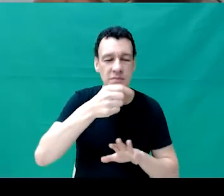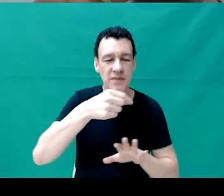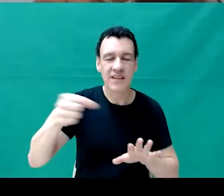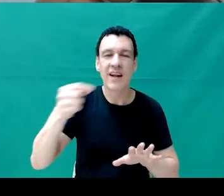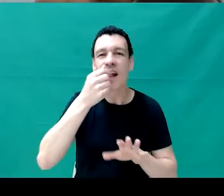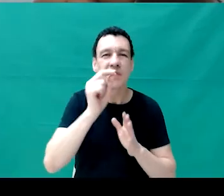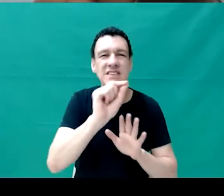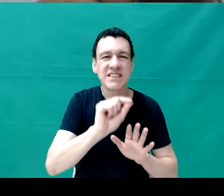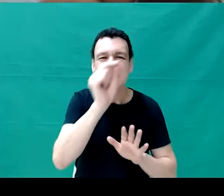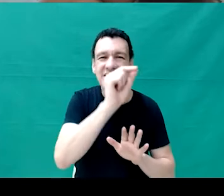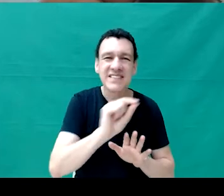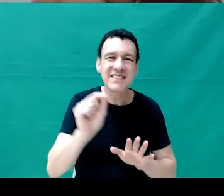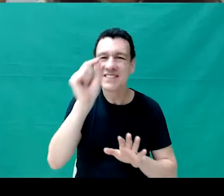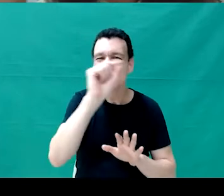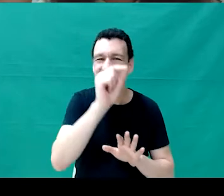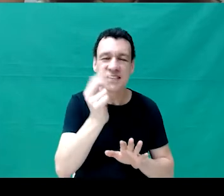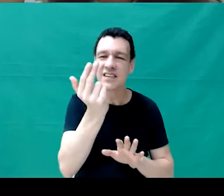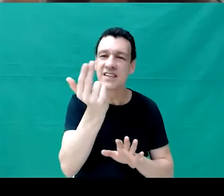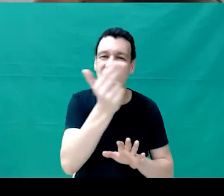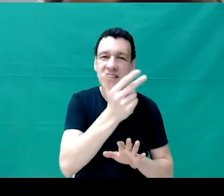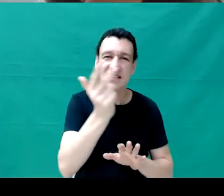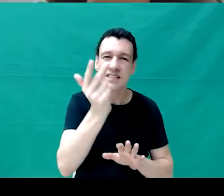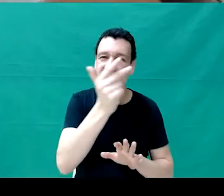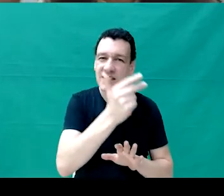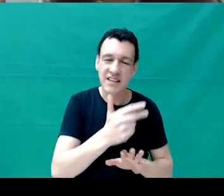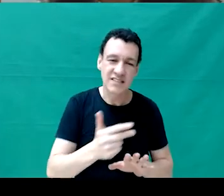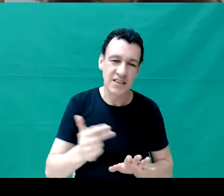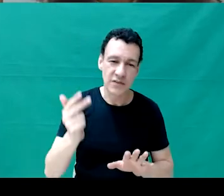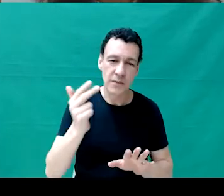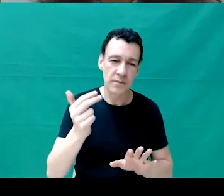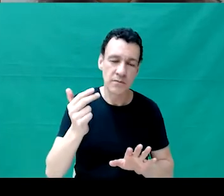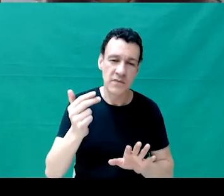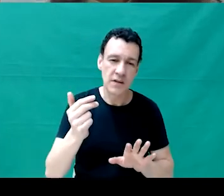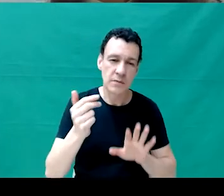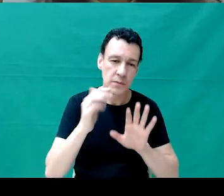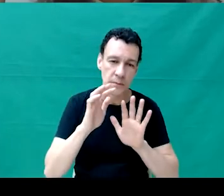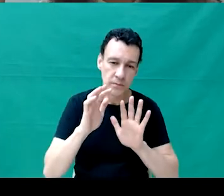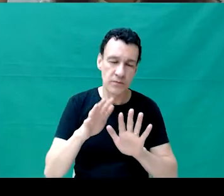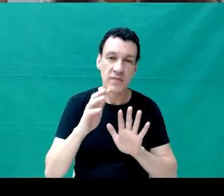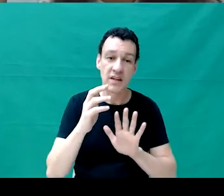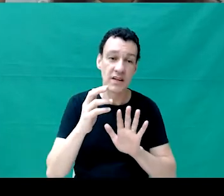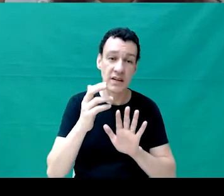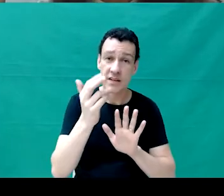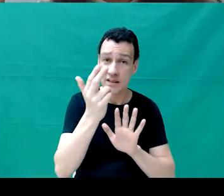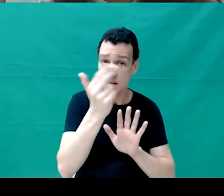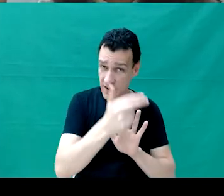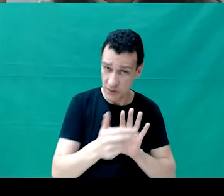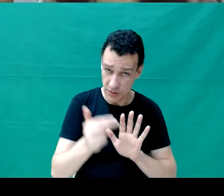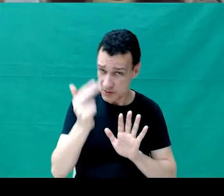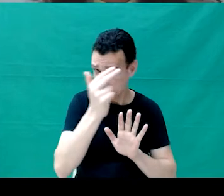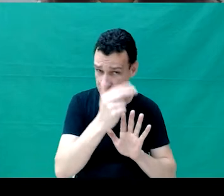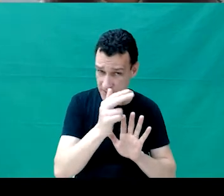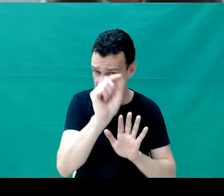assim, incrivelmente, só as pessoas que tinham ali os lápis de 36 cores que tinham.